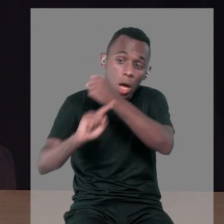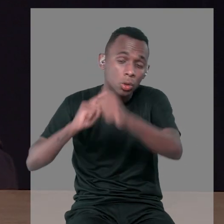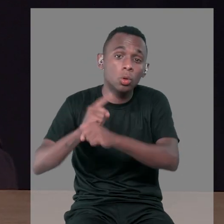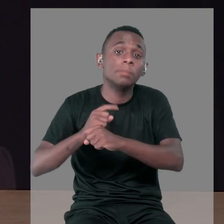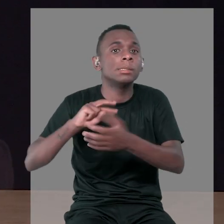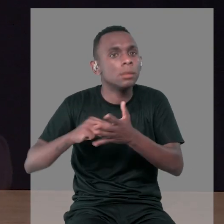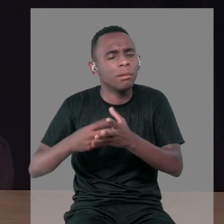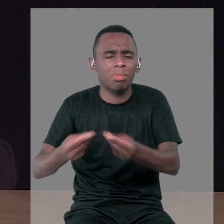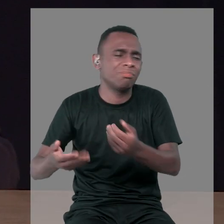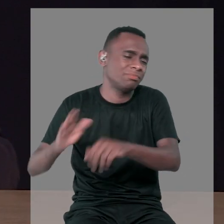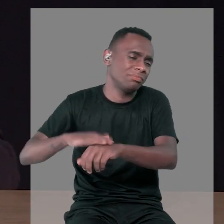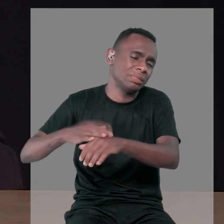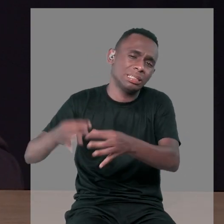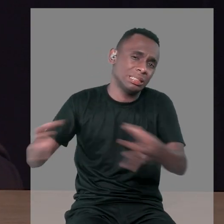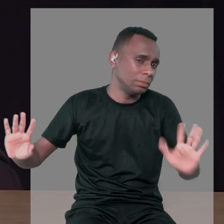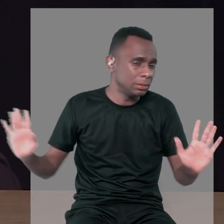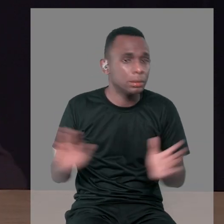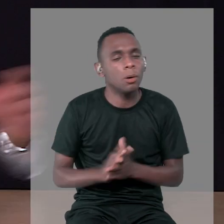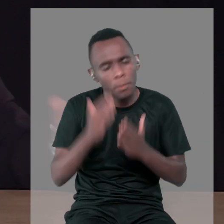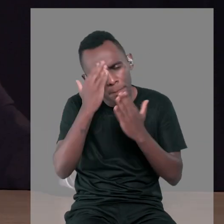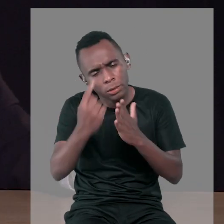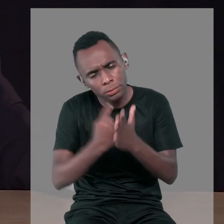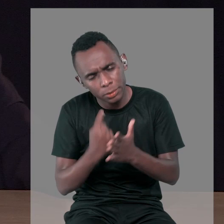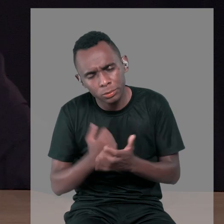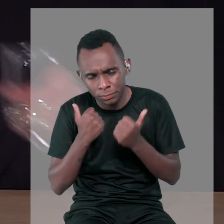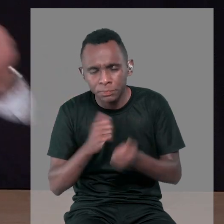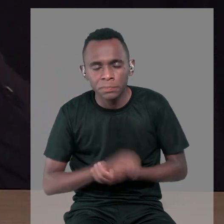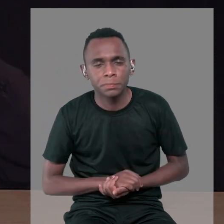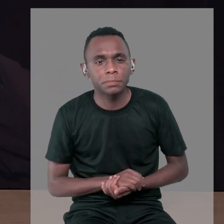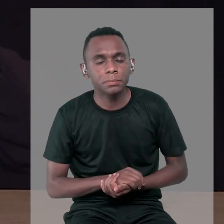que muito obrigado pelas suas considerações.